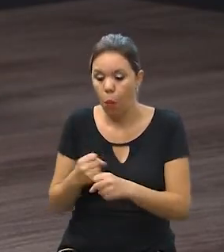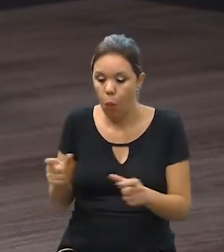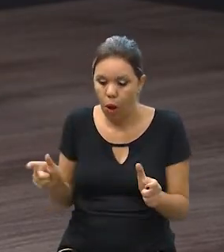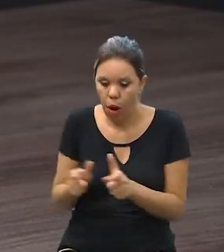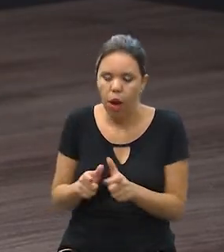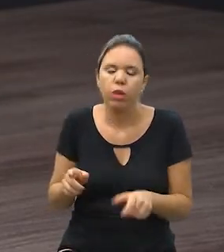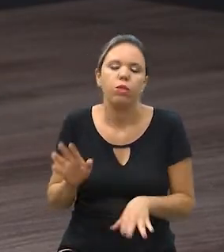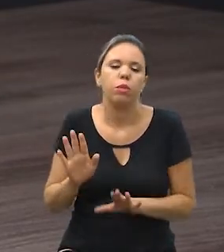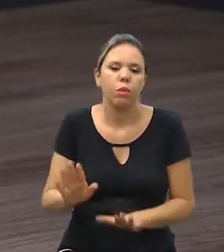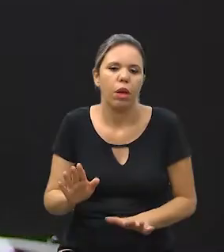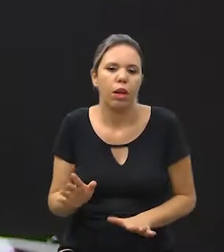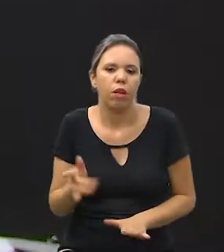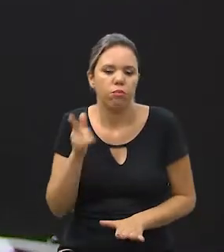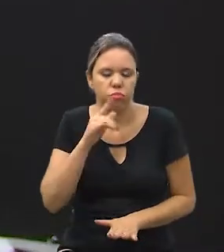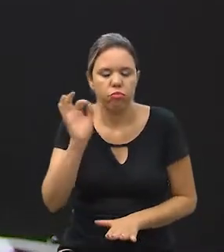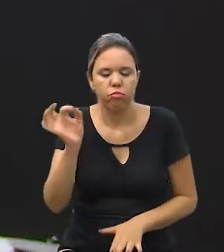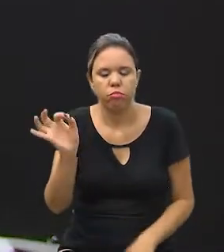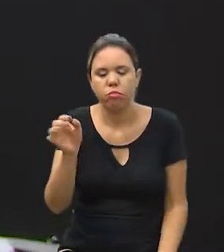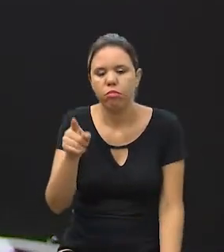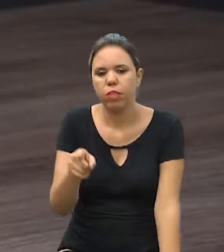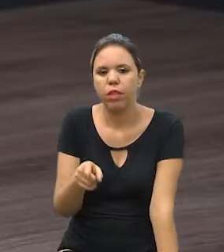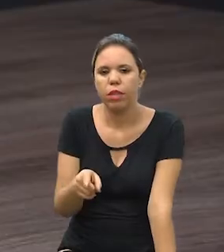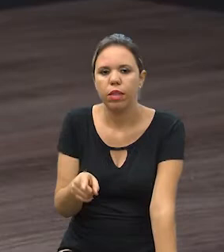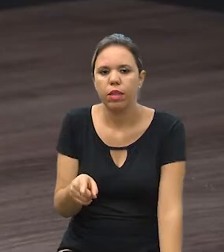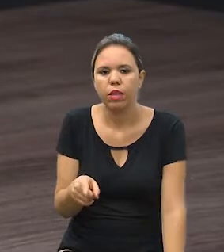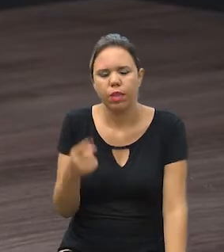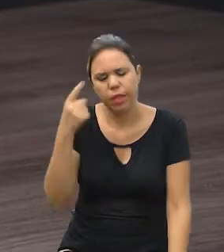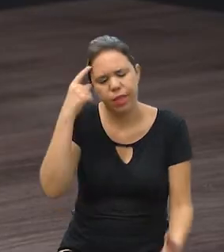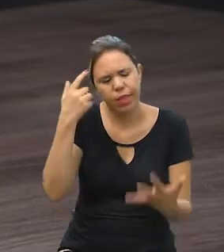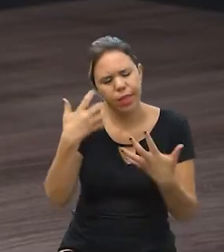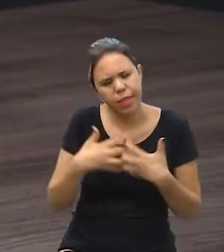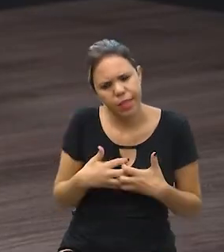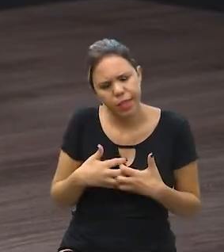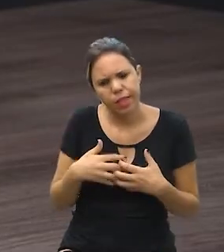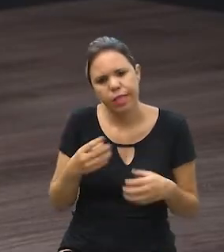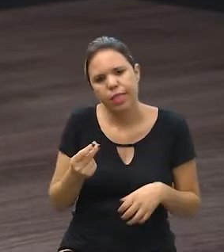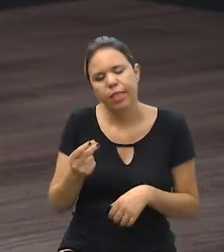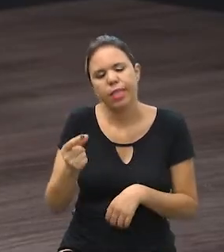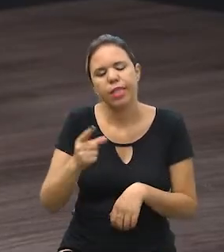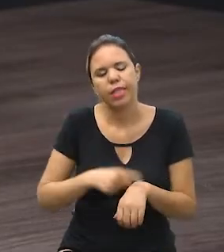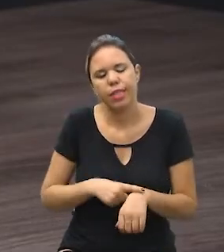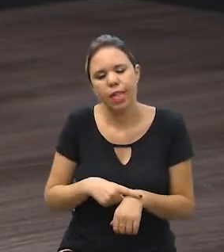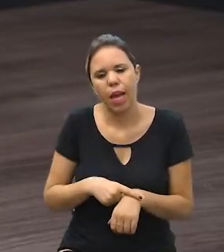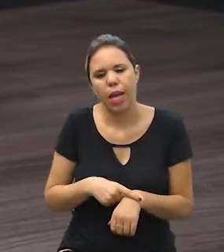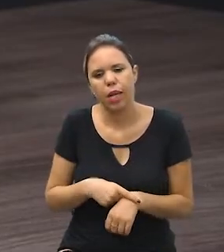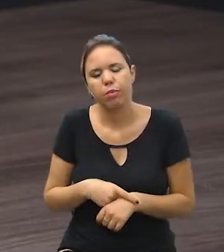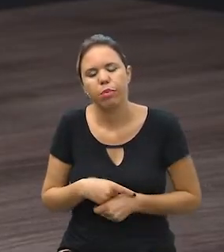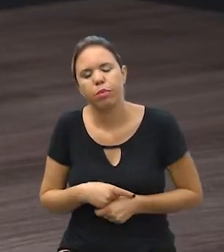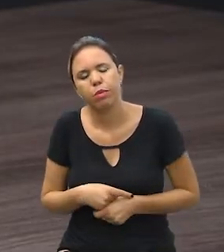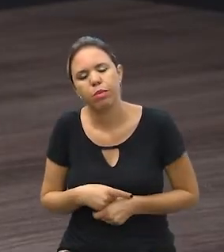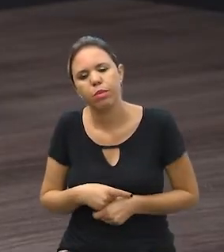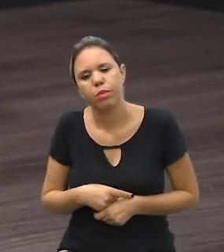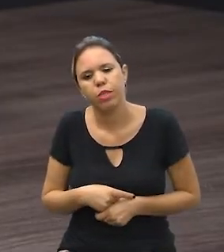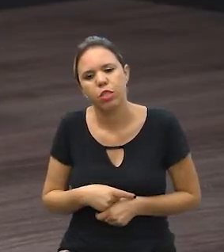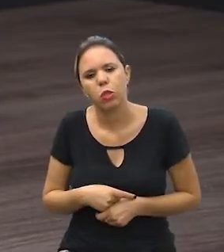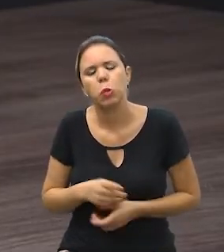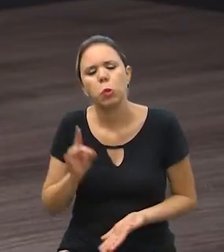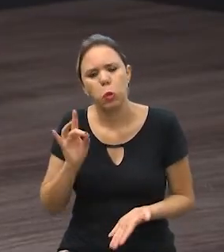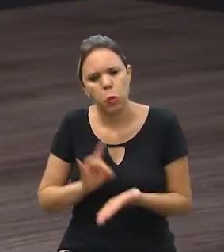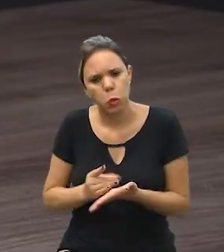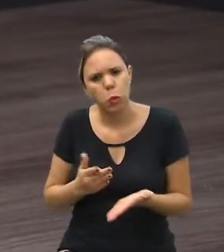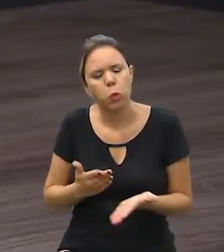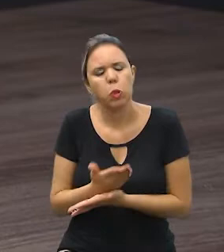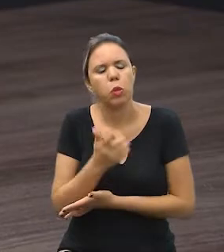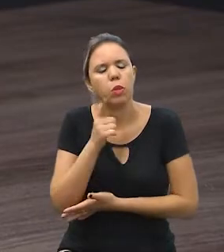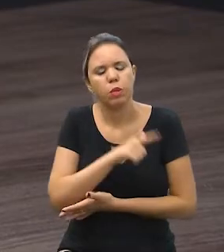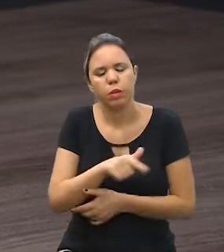ano, mas com certeza que pensa aí a médio e longo prazo nessa solidificação,